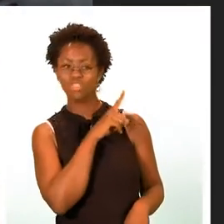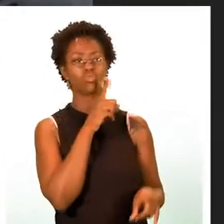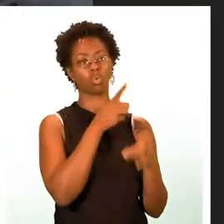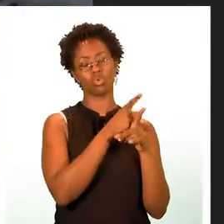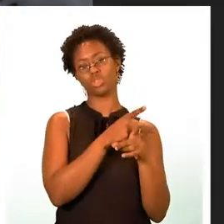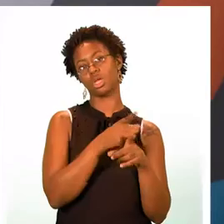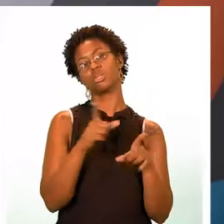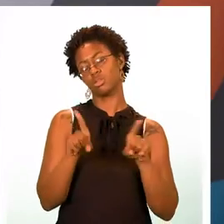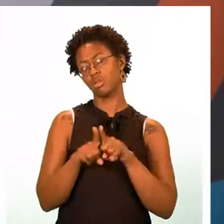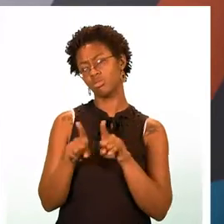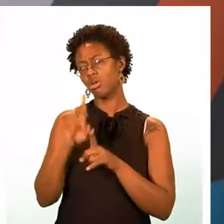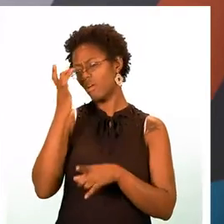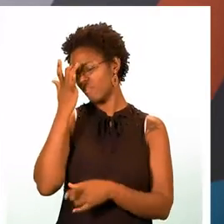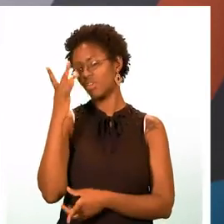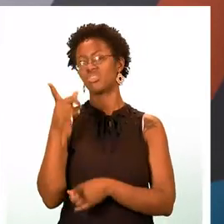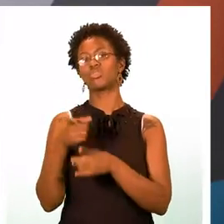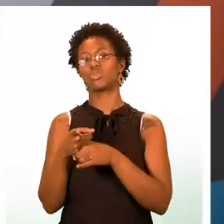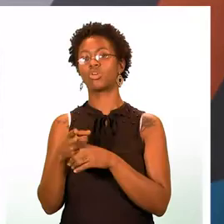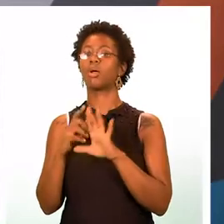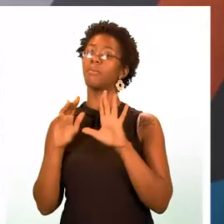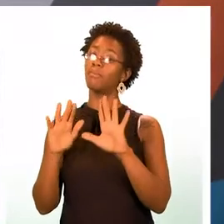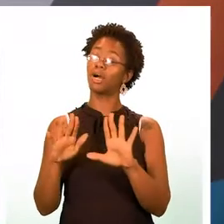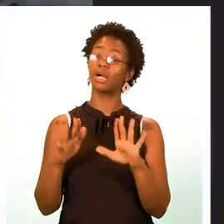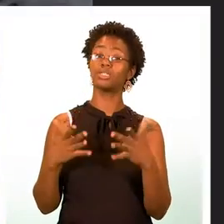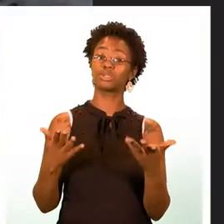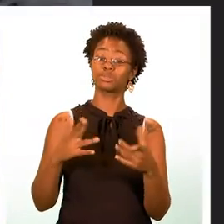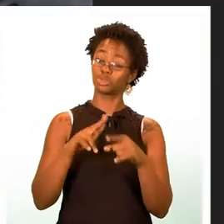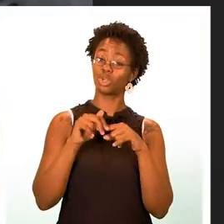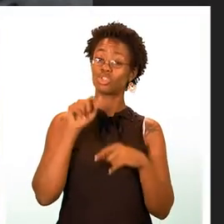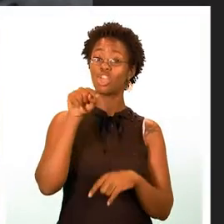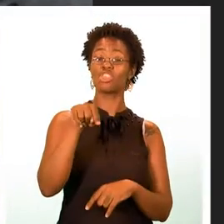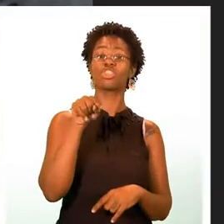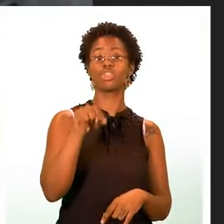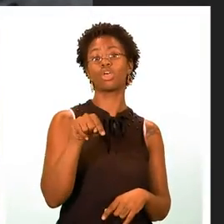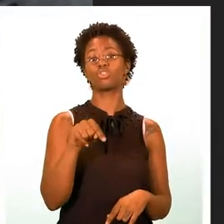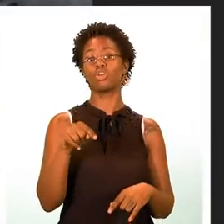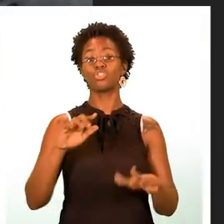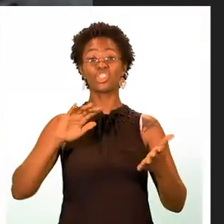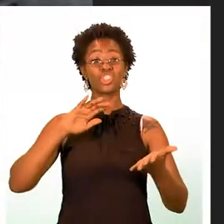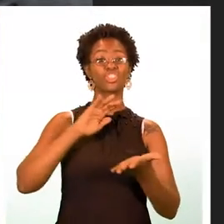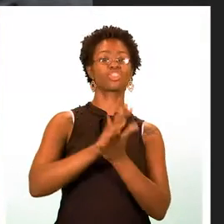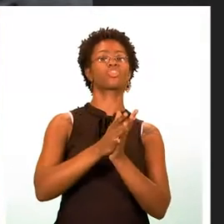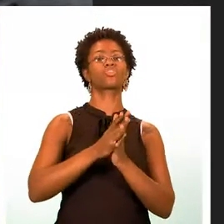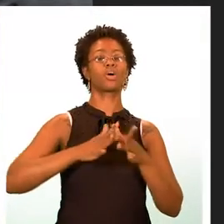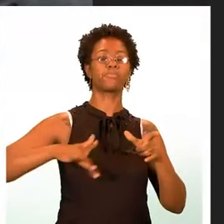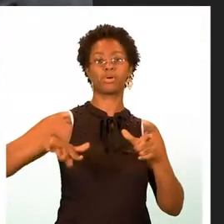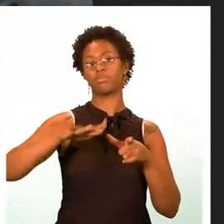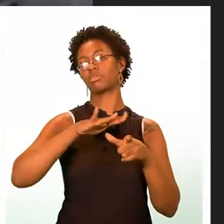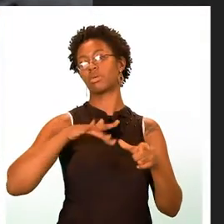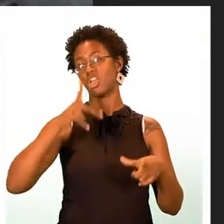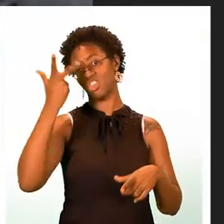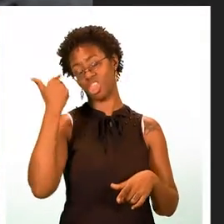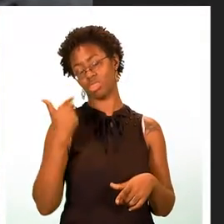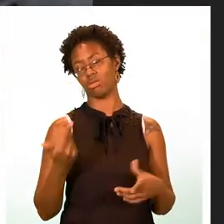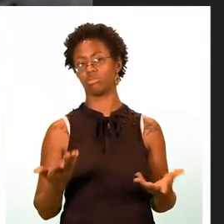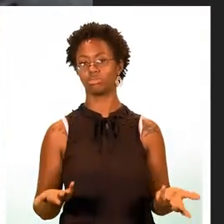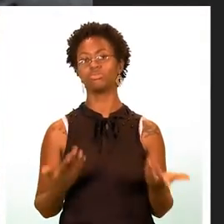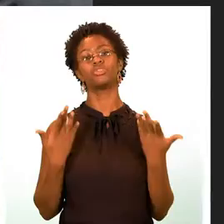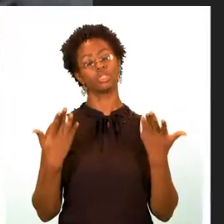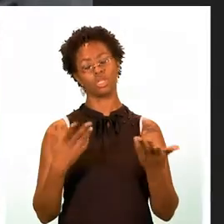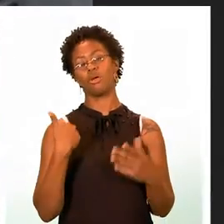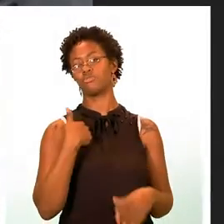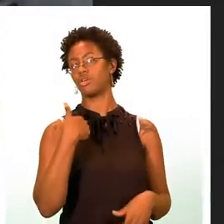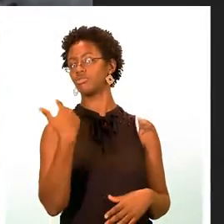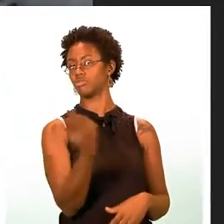os não tão raros. E para isso você, obviamente, destrói uma grande parte da natureza. Então, e